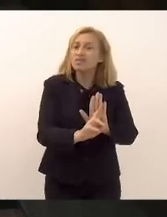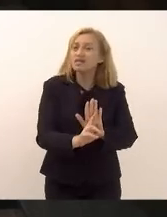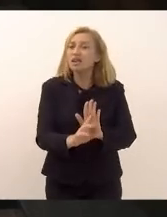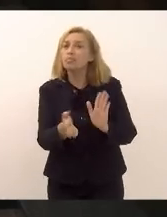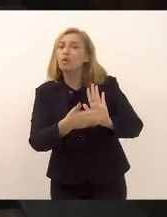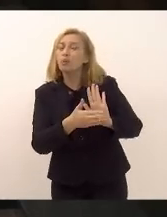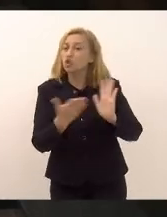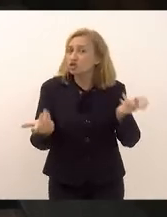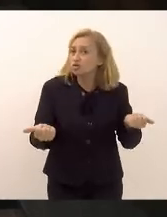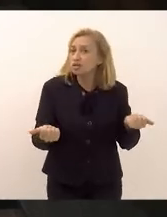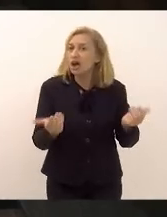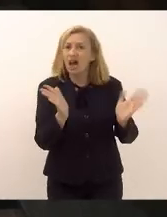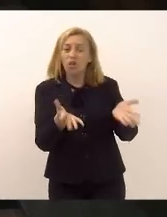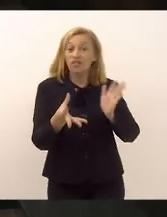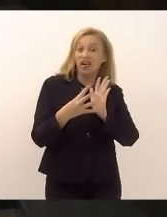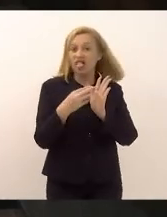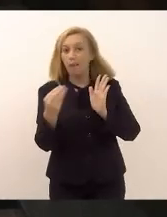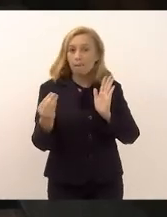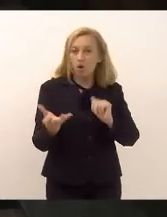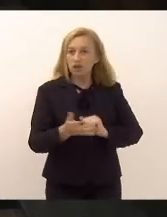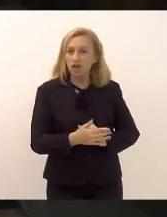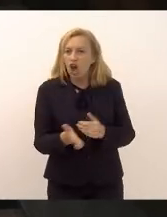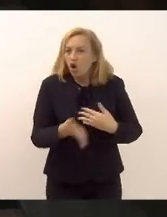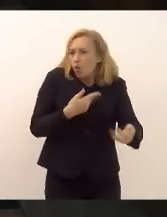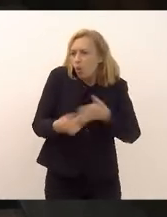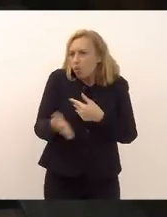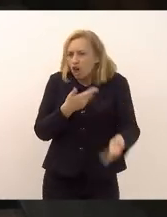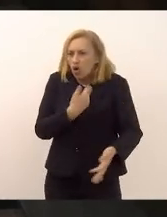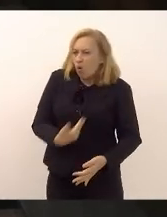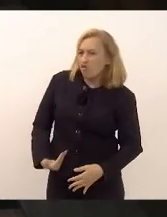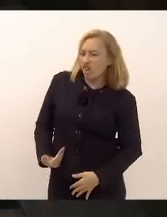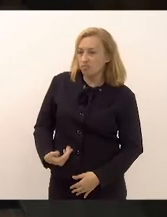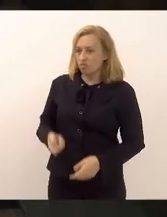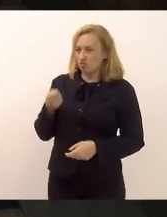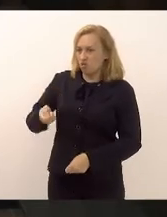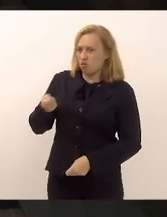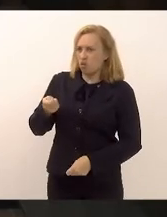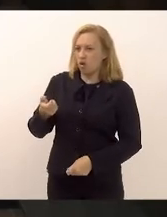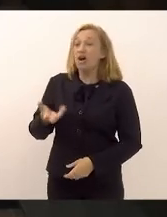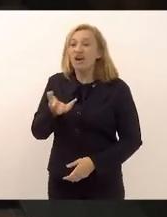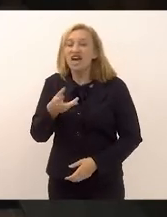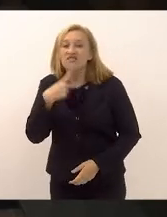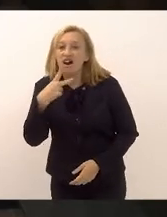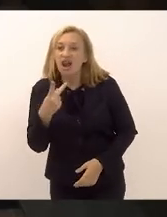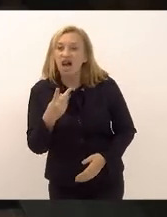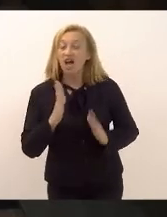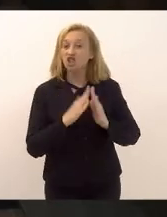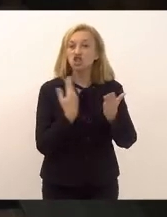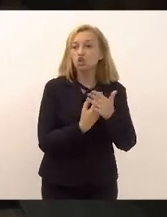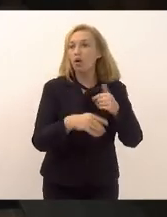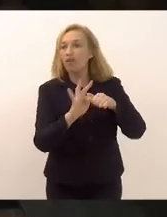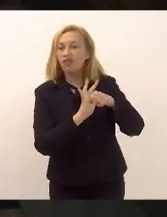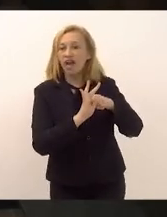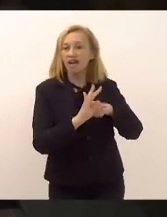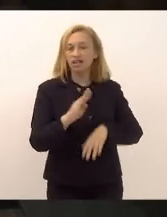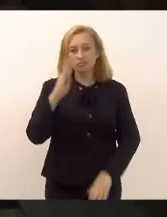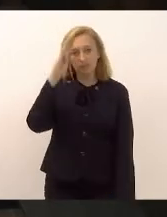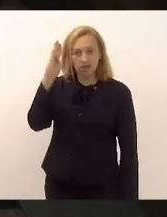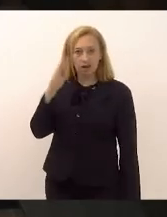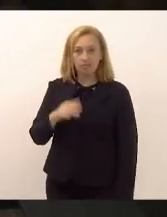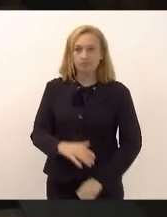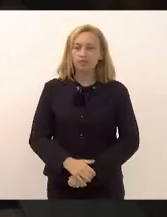proposta. Agora está na moda, qualquer governo autoritário quer falar em escola técnica